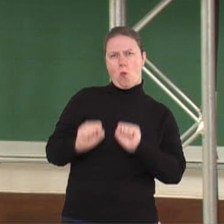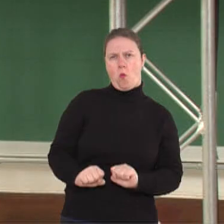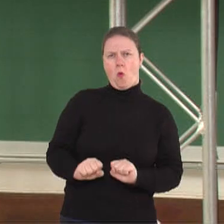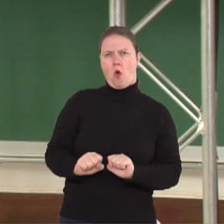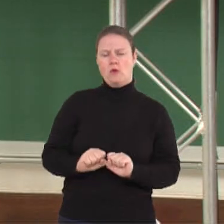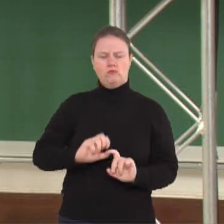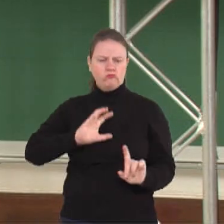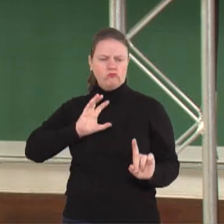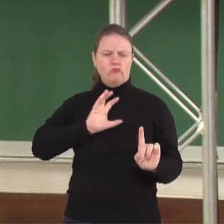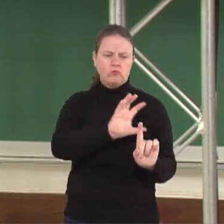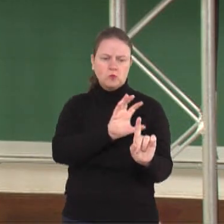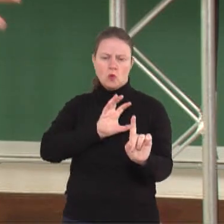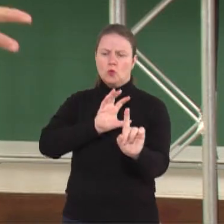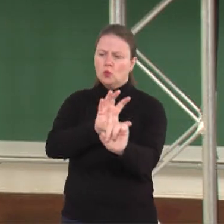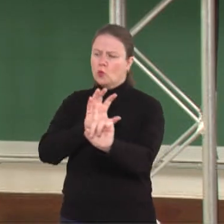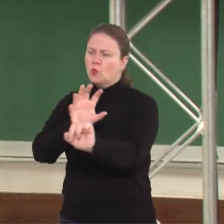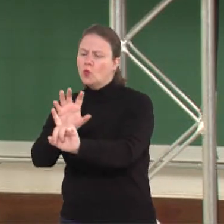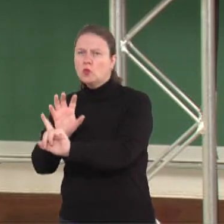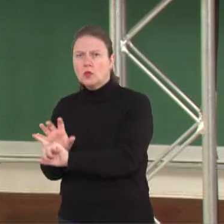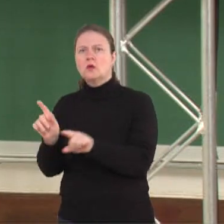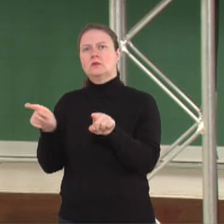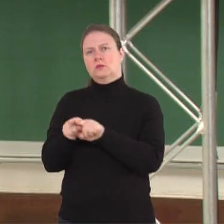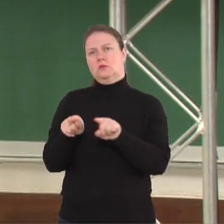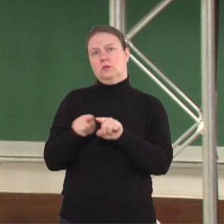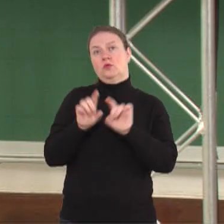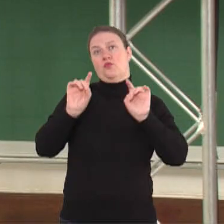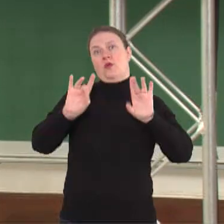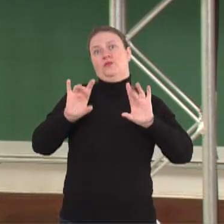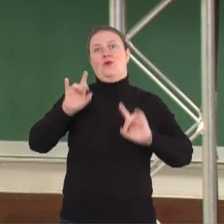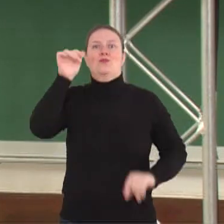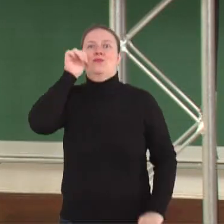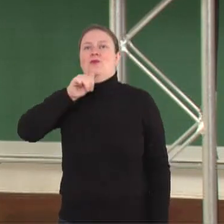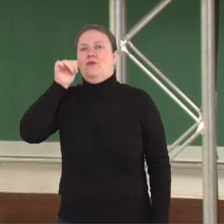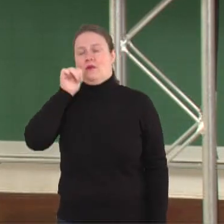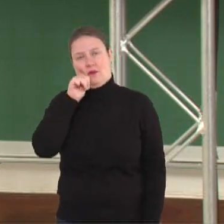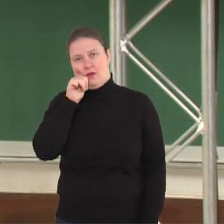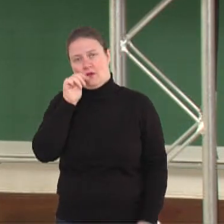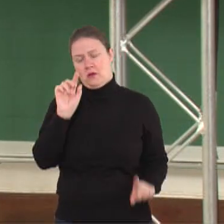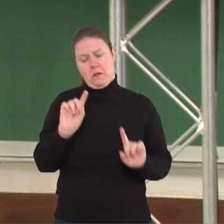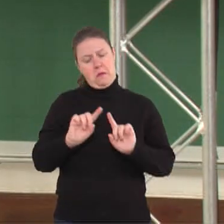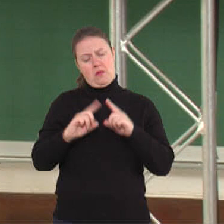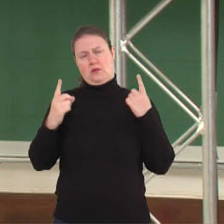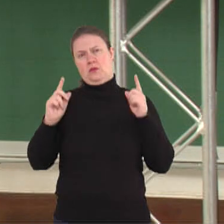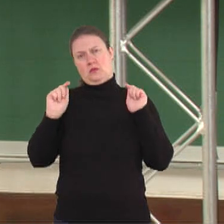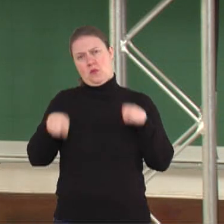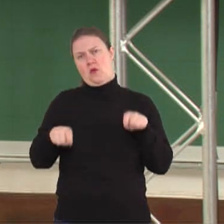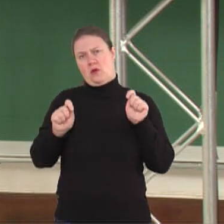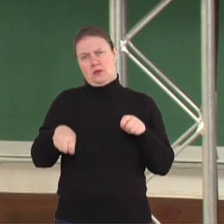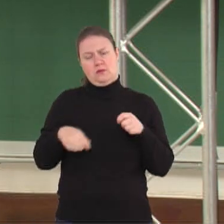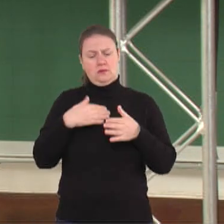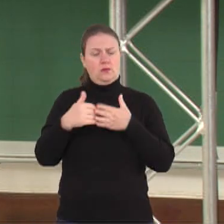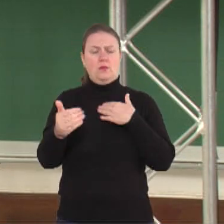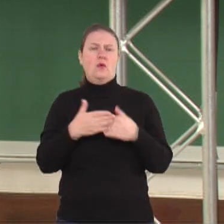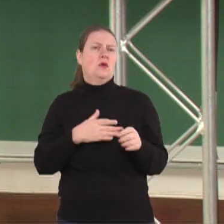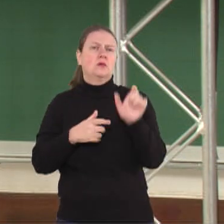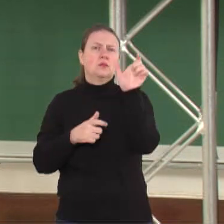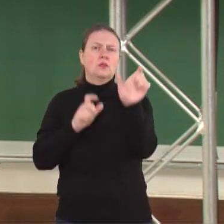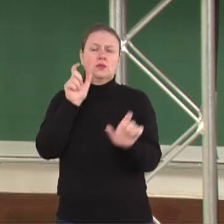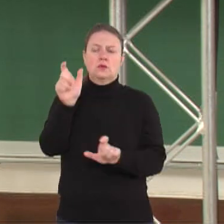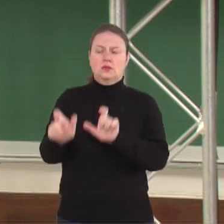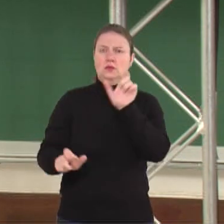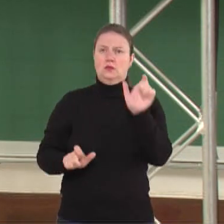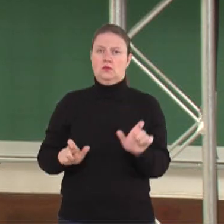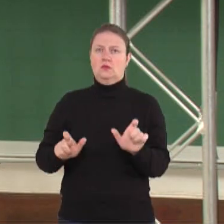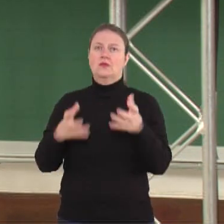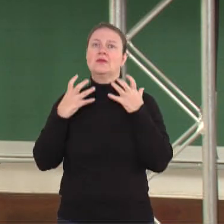outras mulheres. Né? Não só mulheres, eu estou falando de mulheres que são protagonistas femininas, mas eu poderia pensar qualquer pessoa que